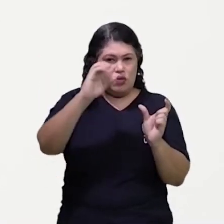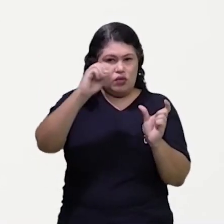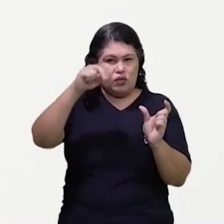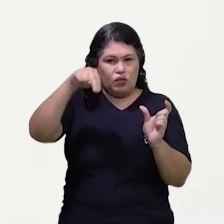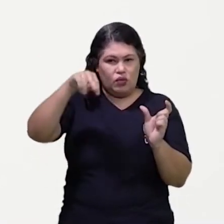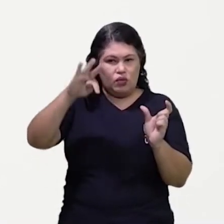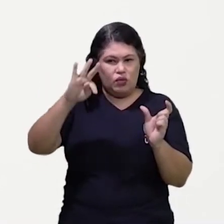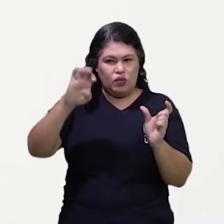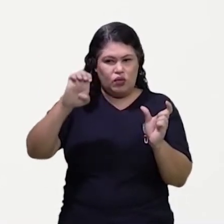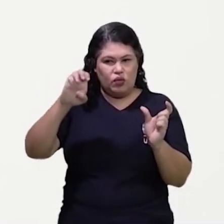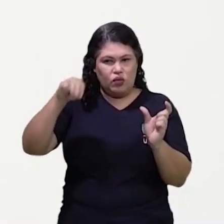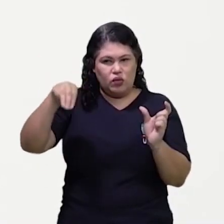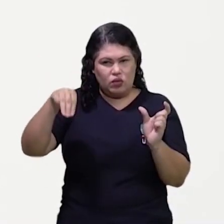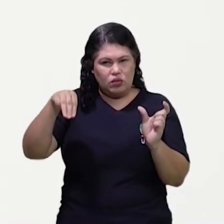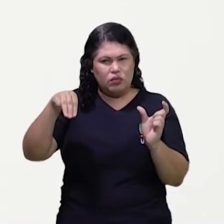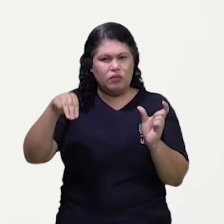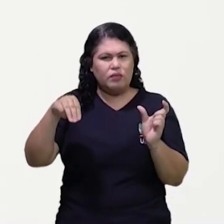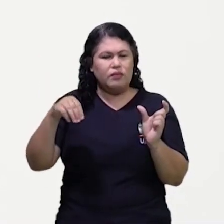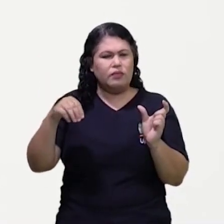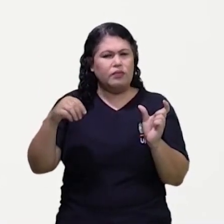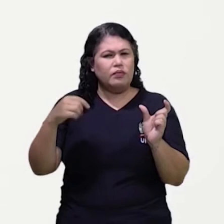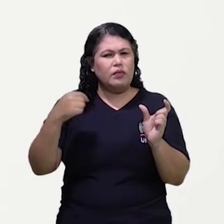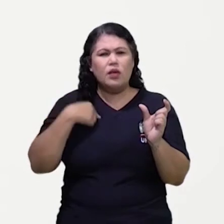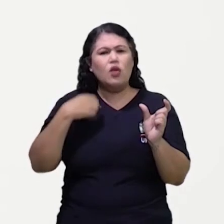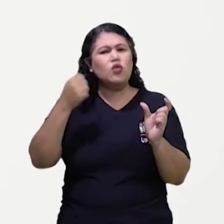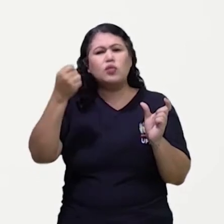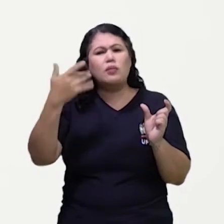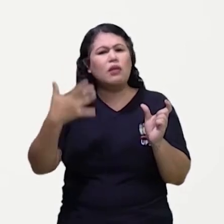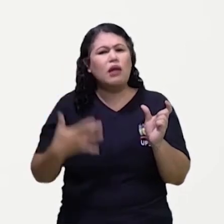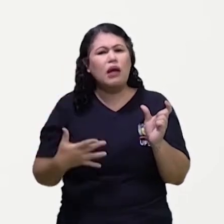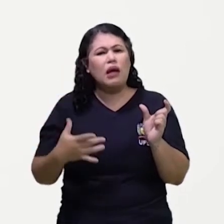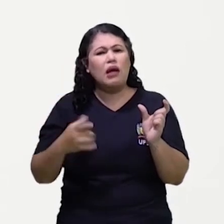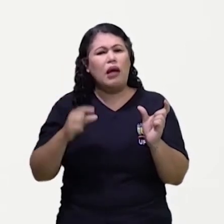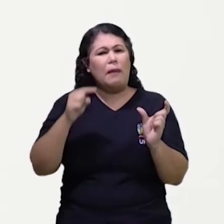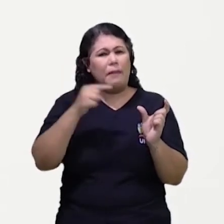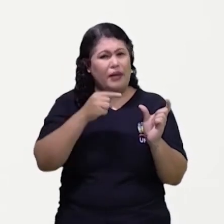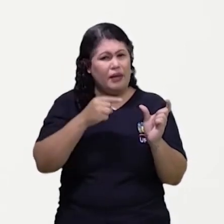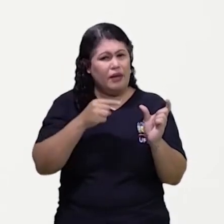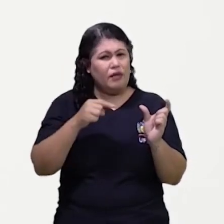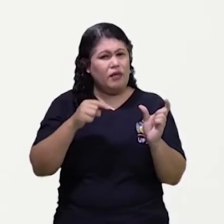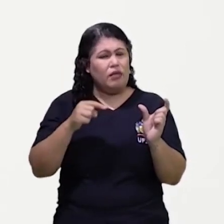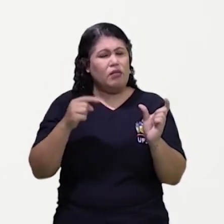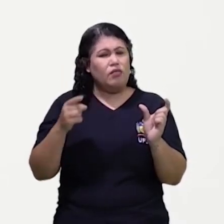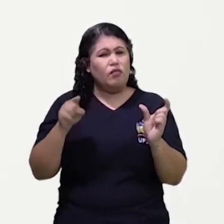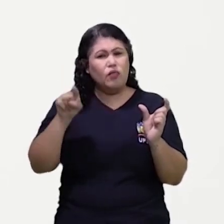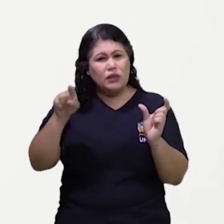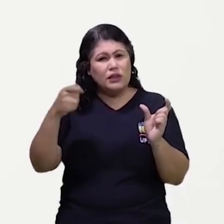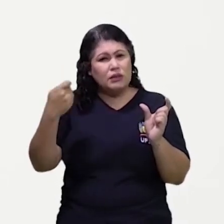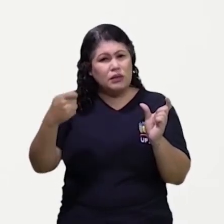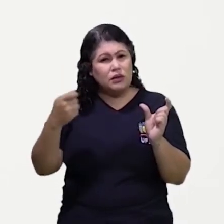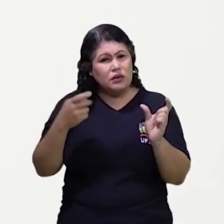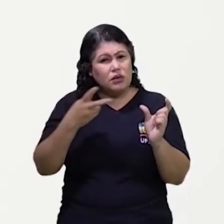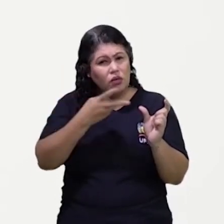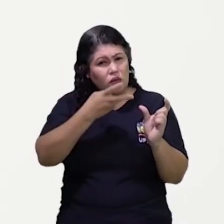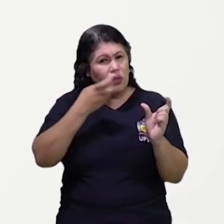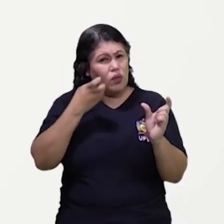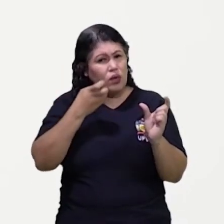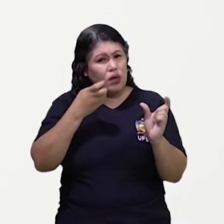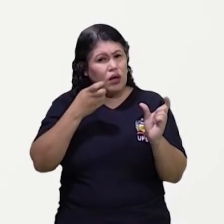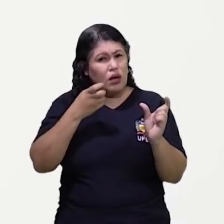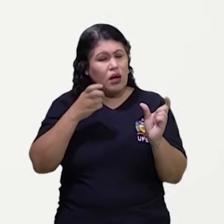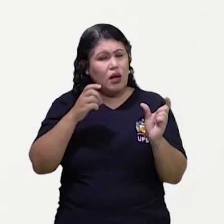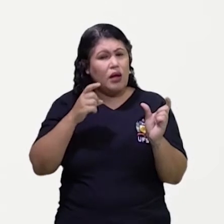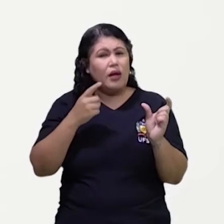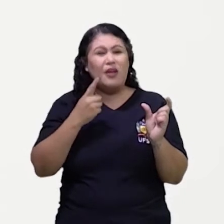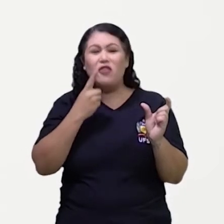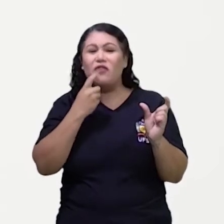contem. Toda vez que eu vou explicar alguma coisa para vocês, eu gostaria que vocês identificassem as marcações. O que são as marcações que